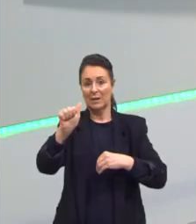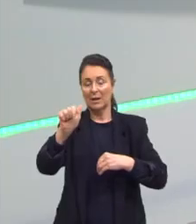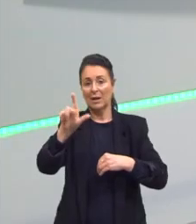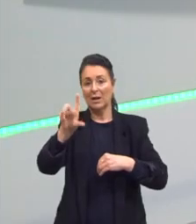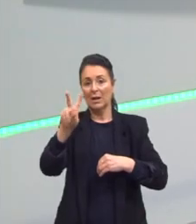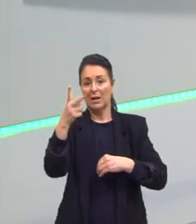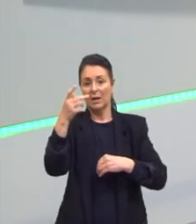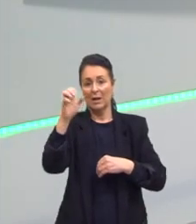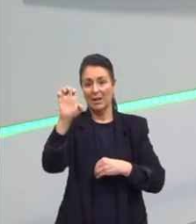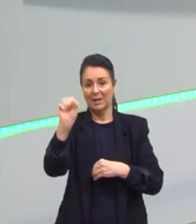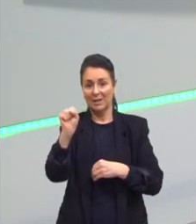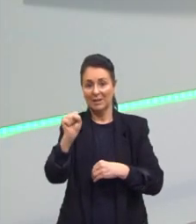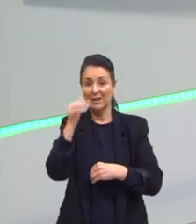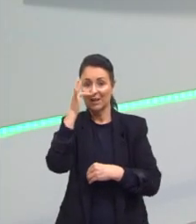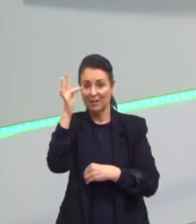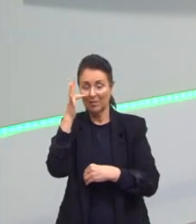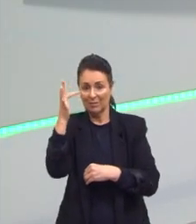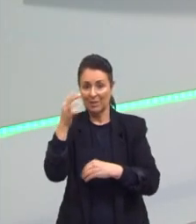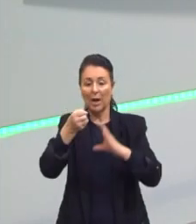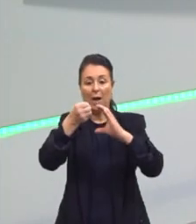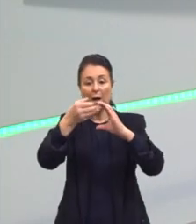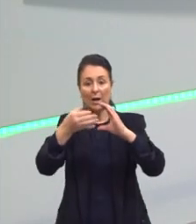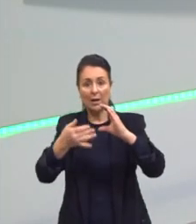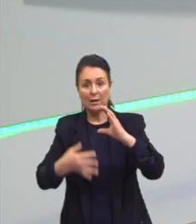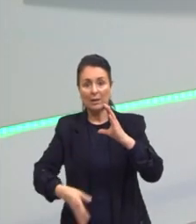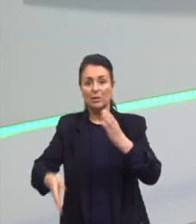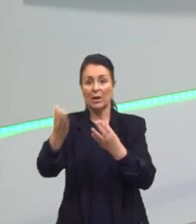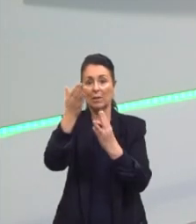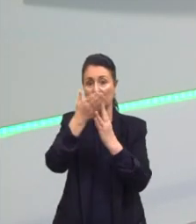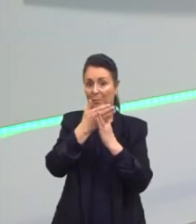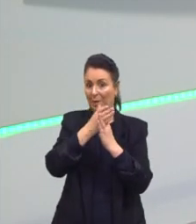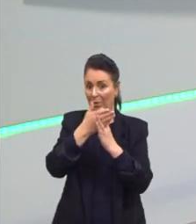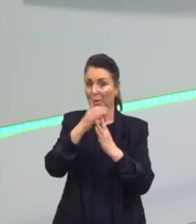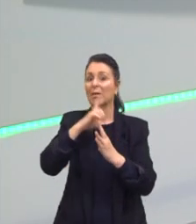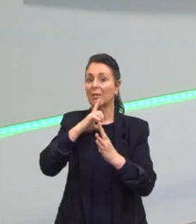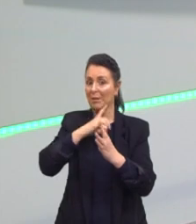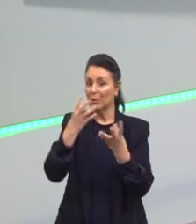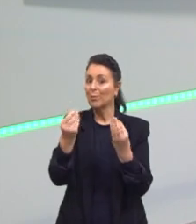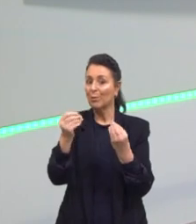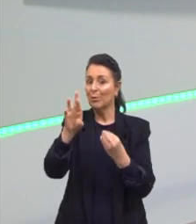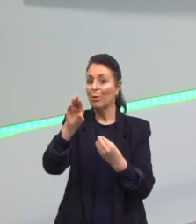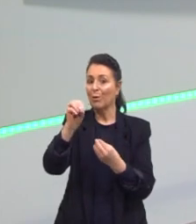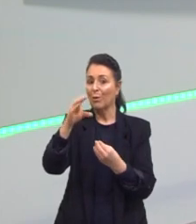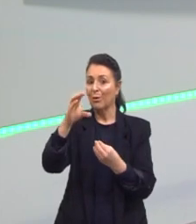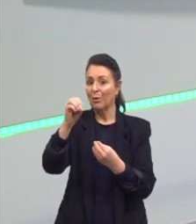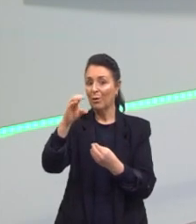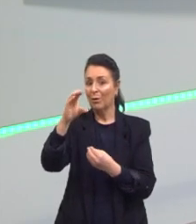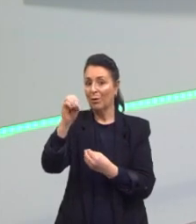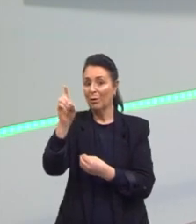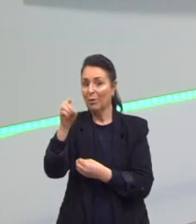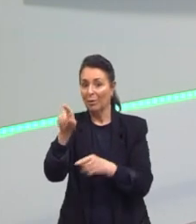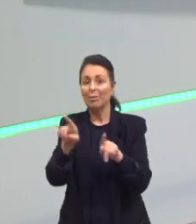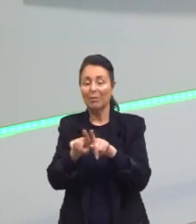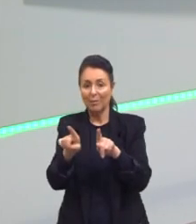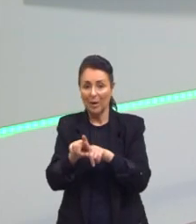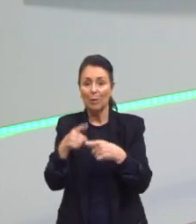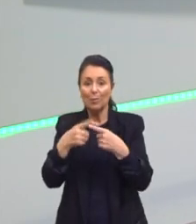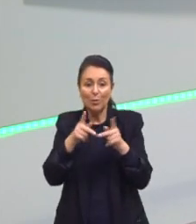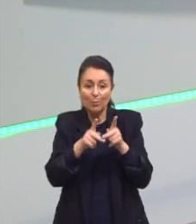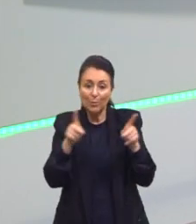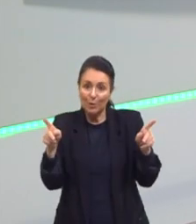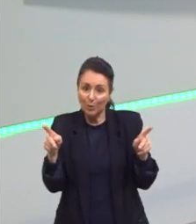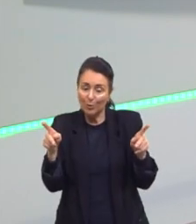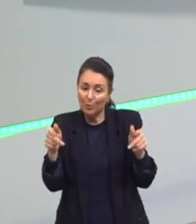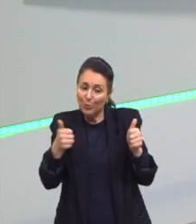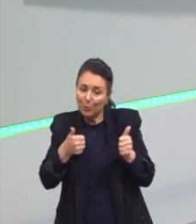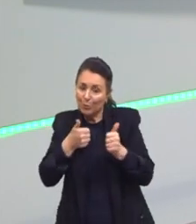embora seja uma obra de característica Barroca ela tem muito do Rococó né porque passa por esse período atravessa esse